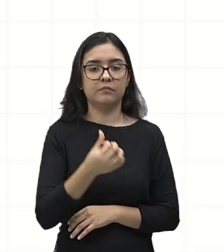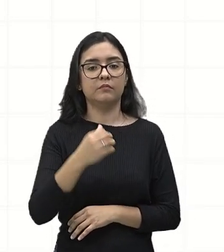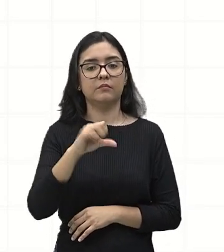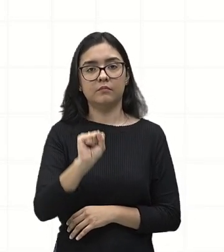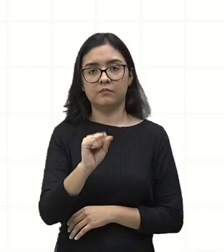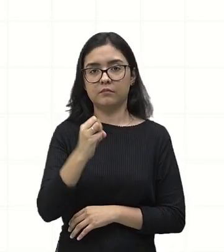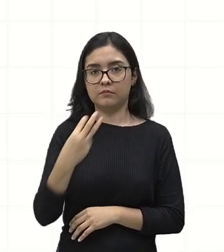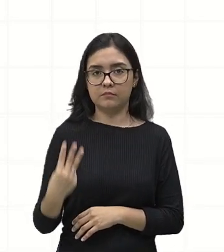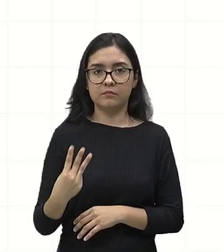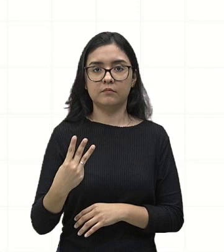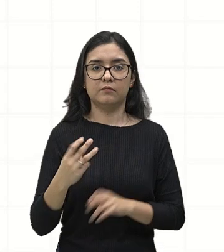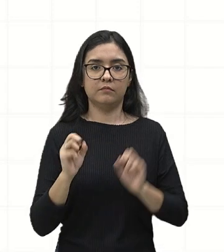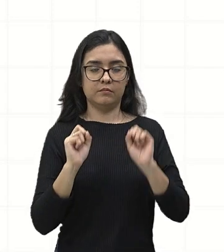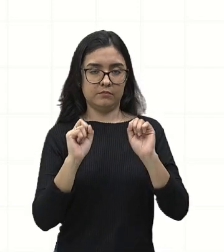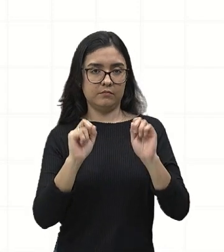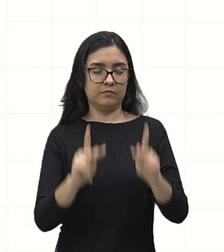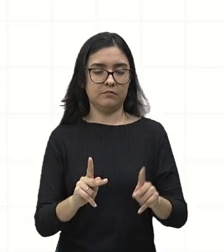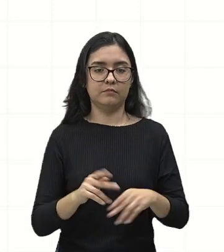19.683.